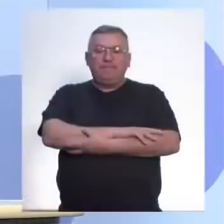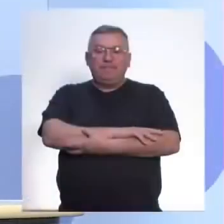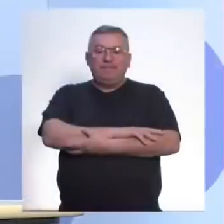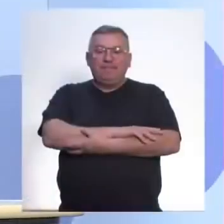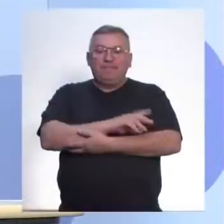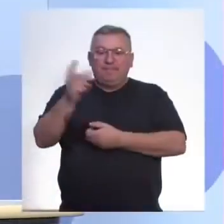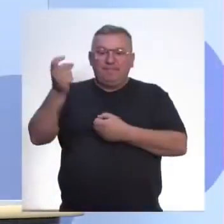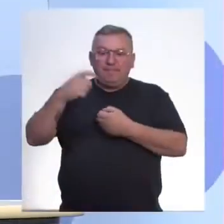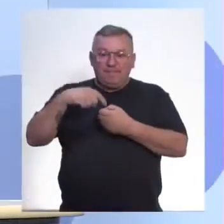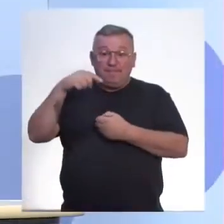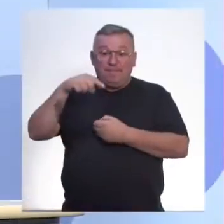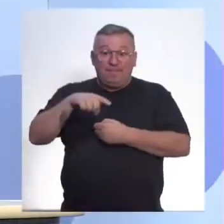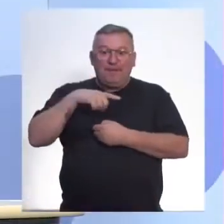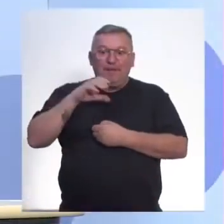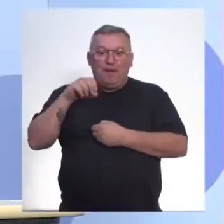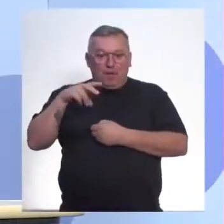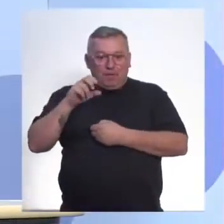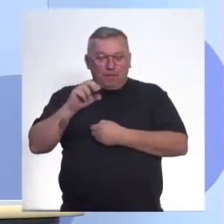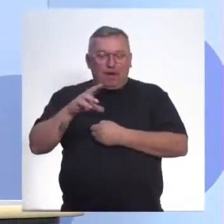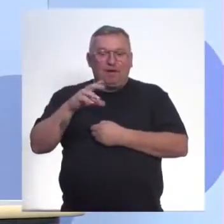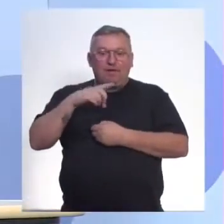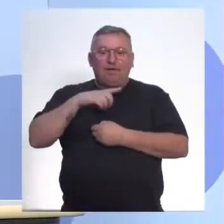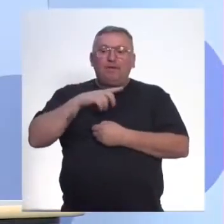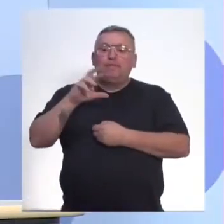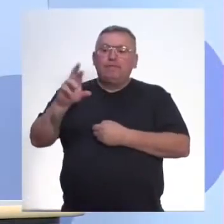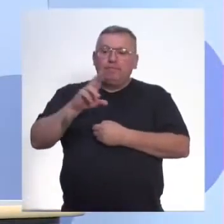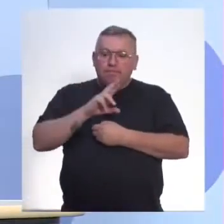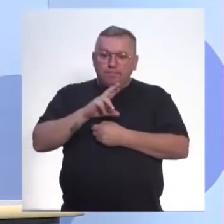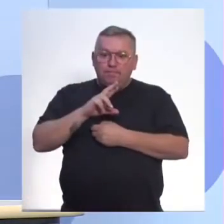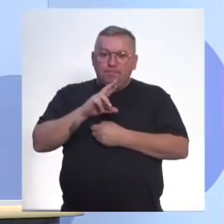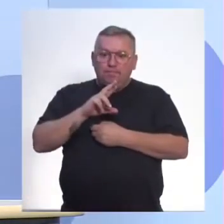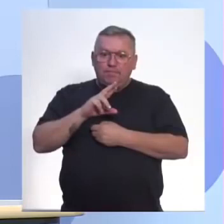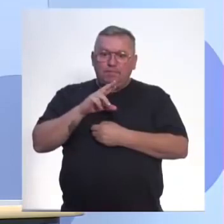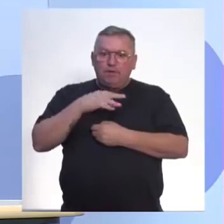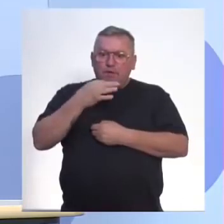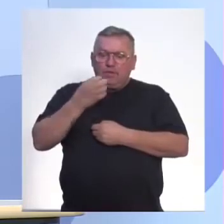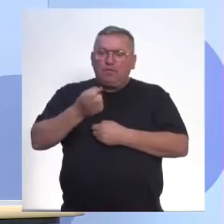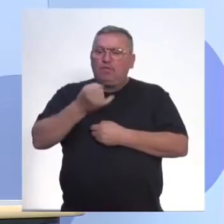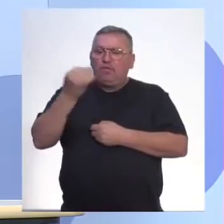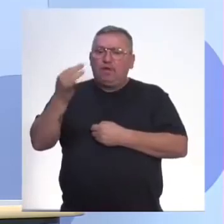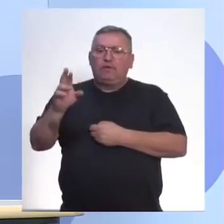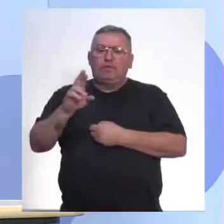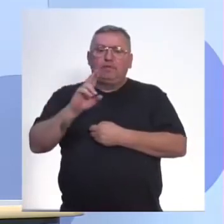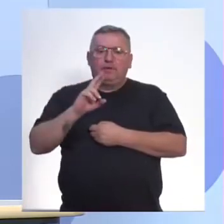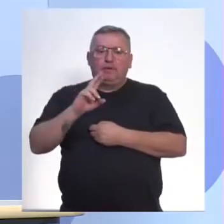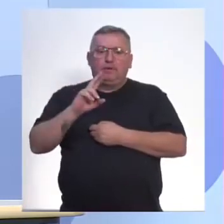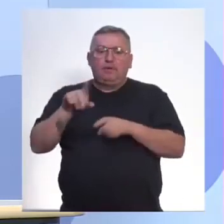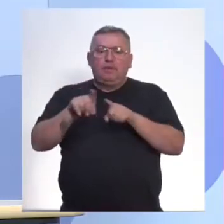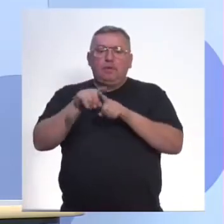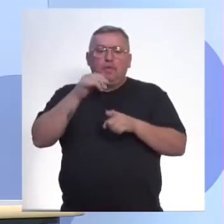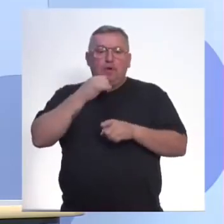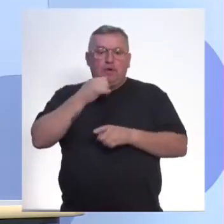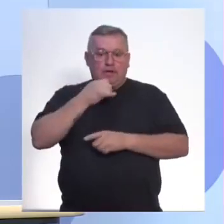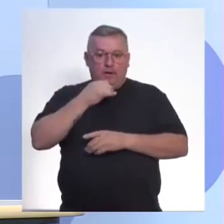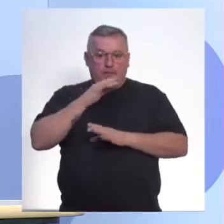Retornamos aqui. Osmar, eu tive respostas, né? Ó, acredito que muitos aqui responderam. Por exemplo,